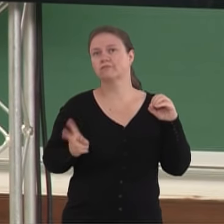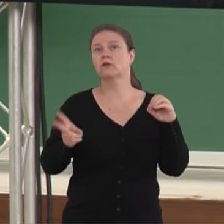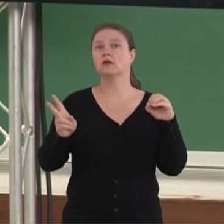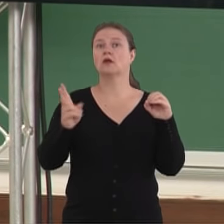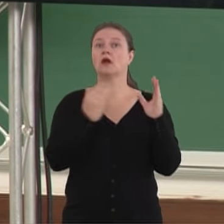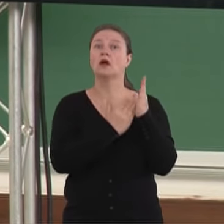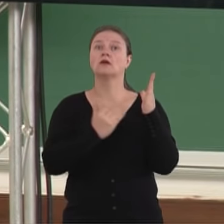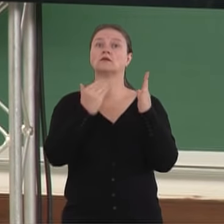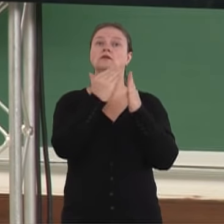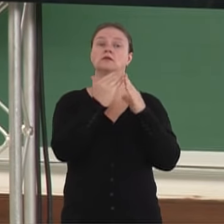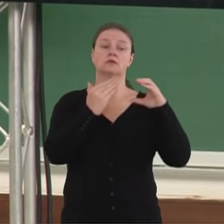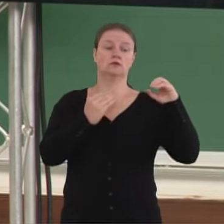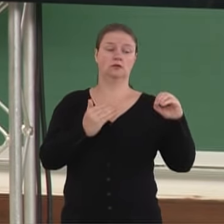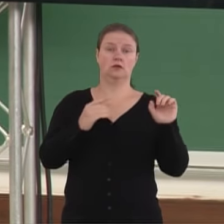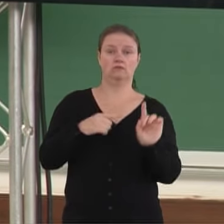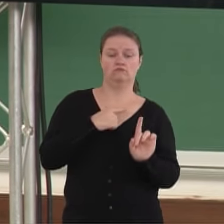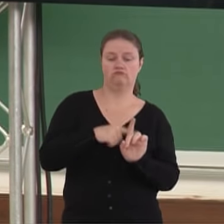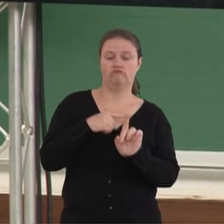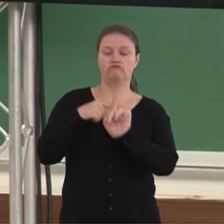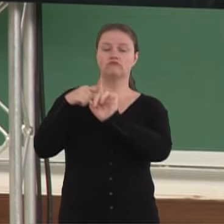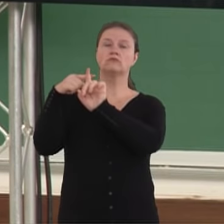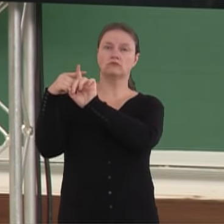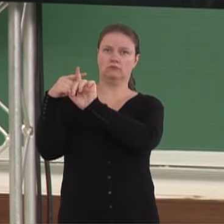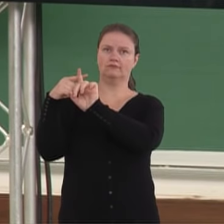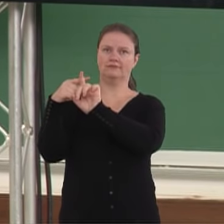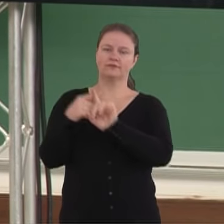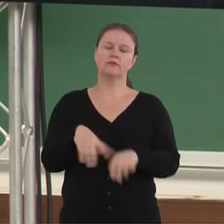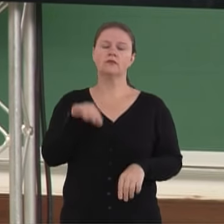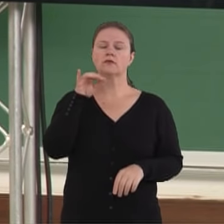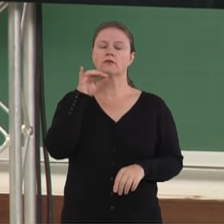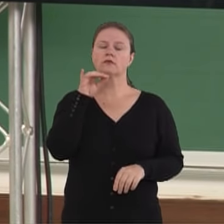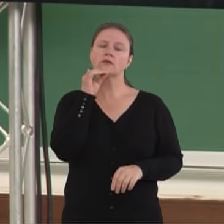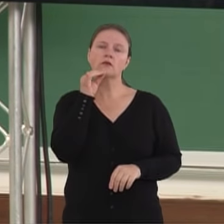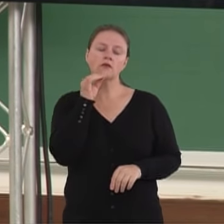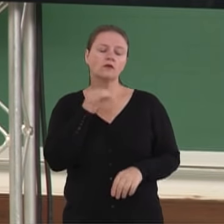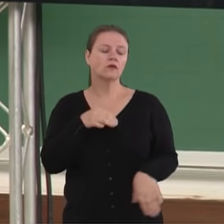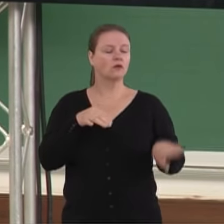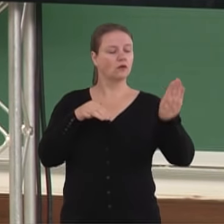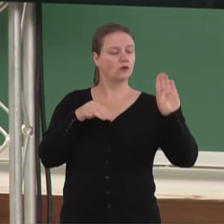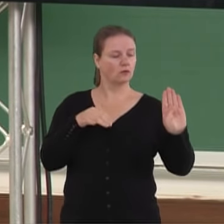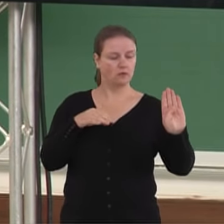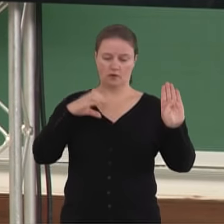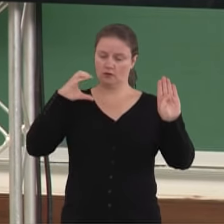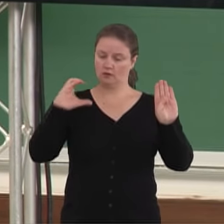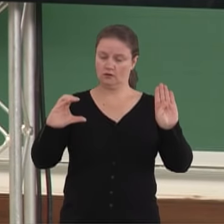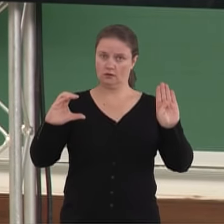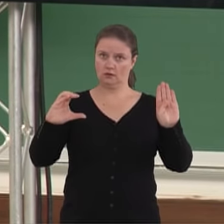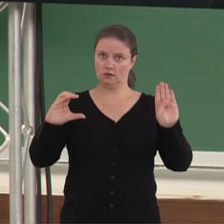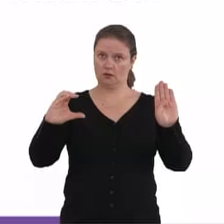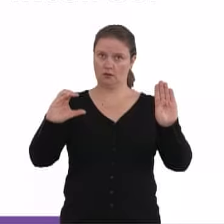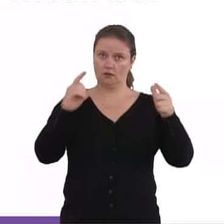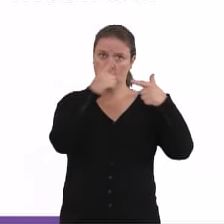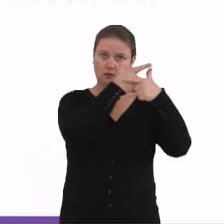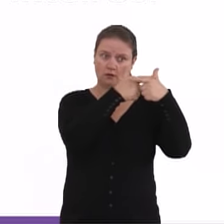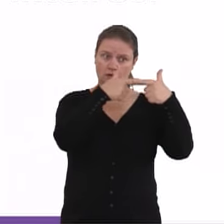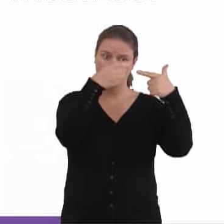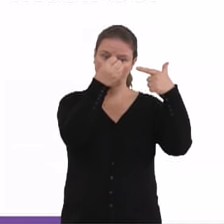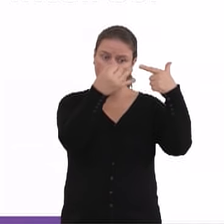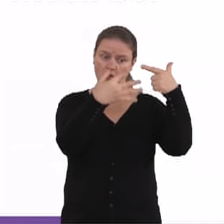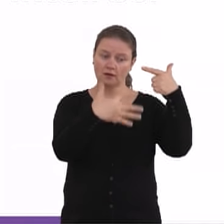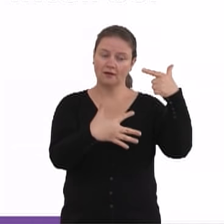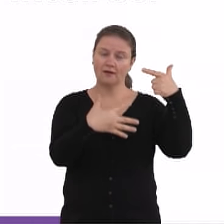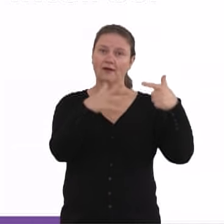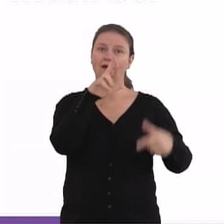do zero, positivos. Os pontos B e C são racionais? Eu vou olhar lá onde está o